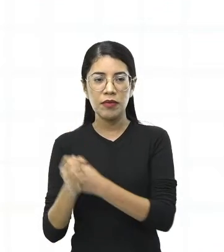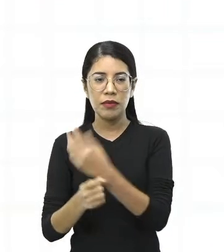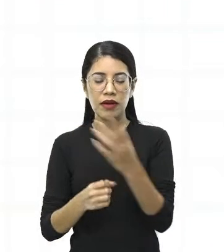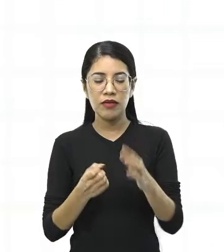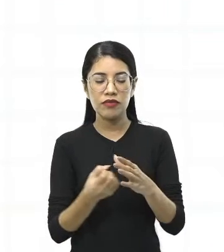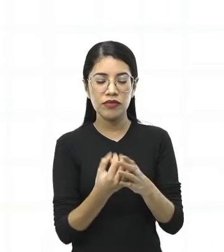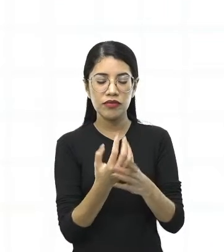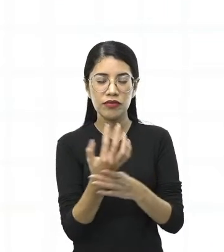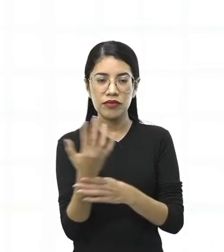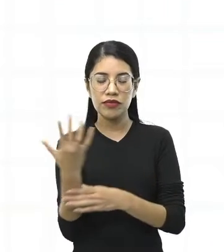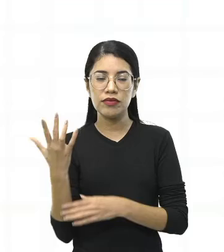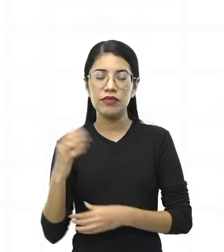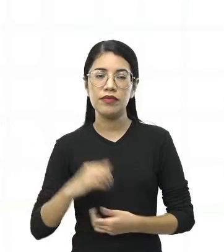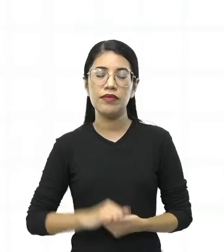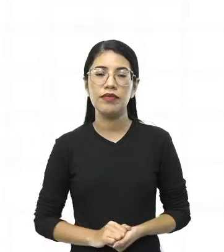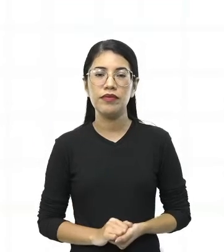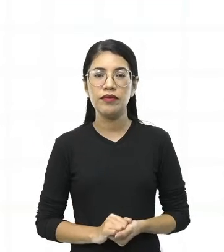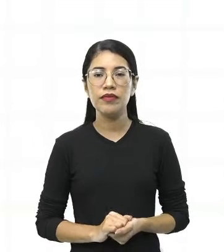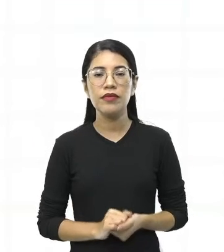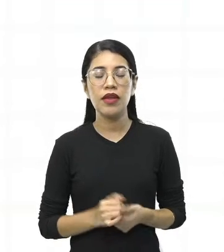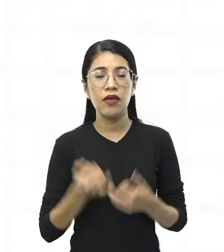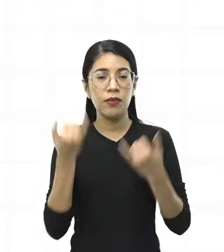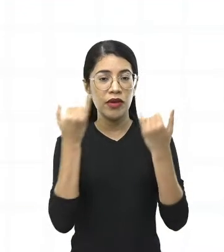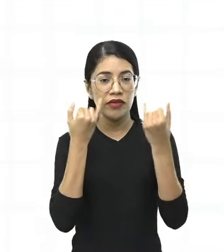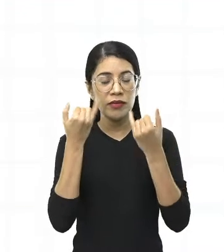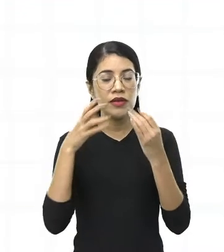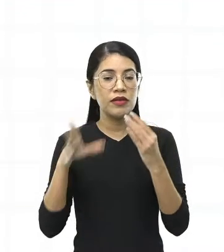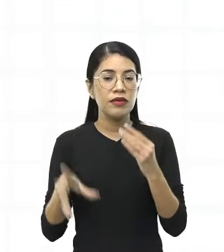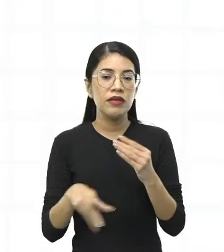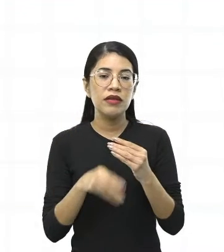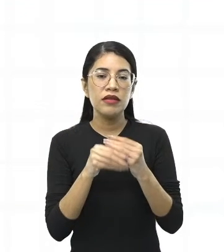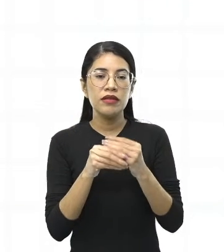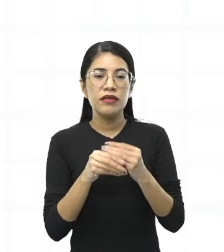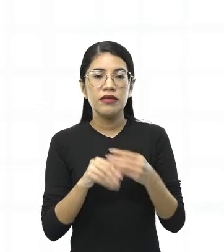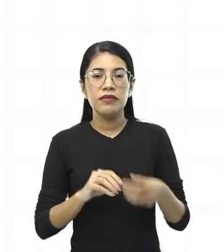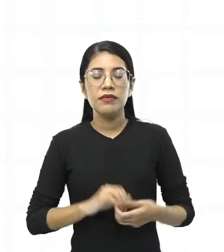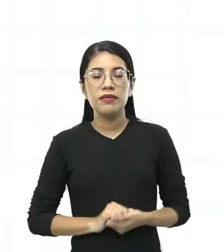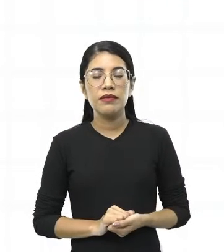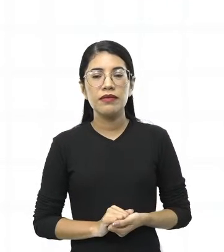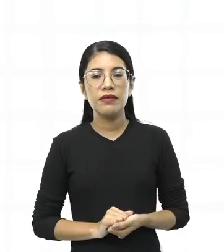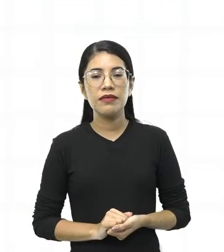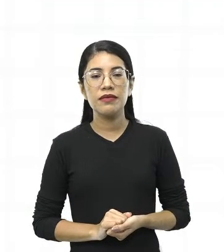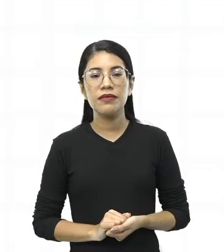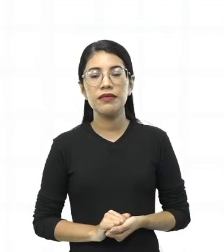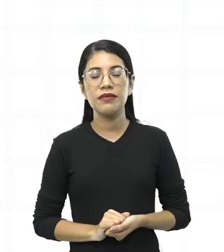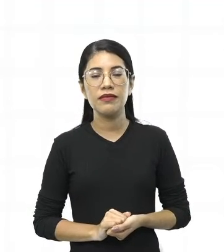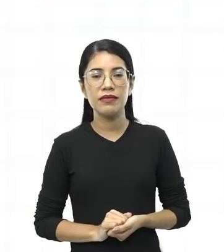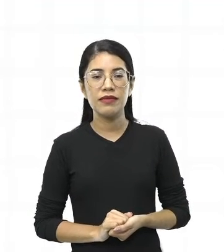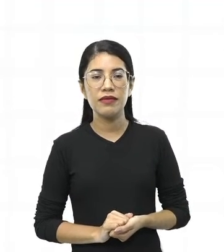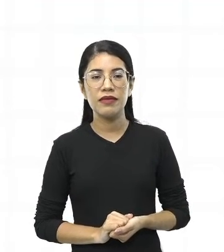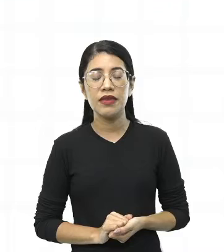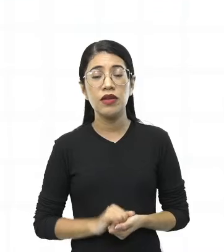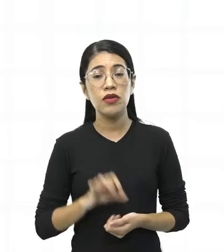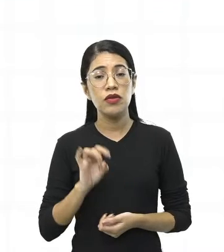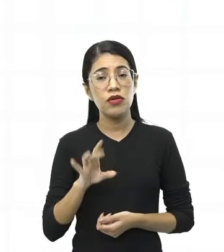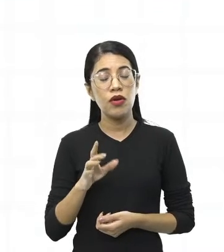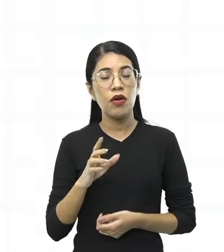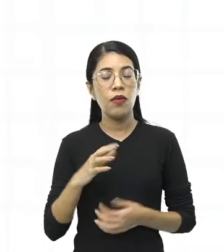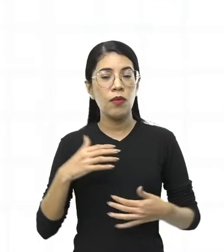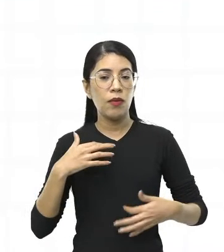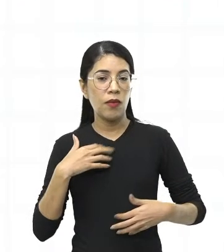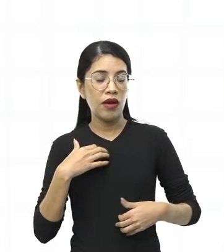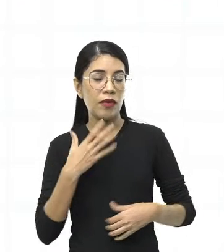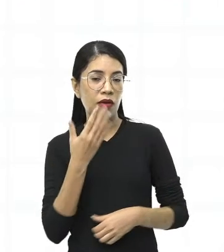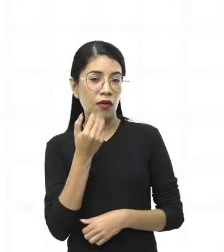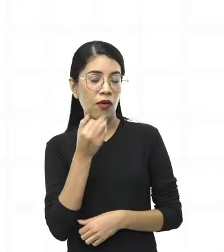certo? Até aqui uma outra informação. Somente os animais que se alimentam de frutos